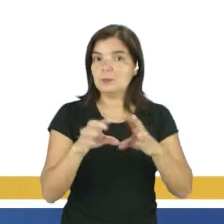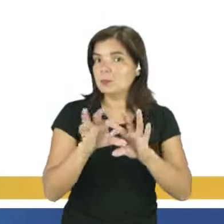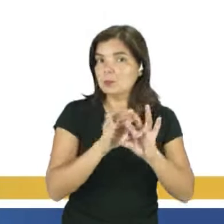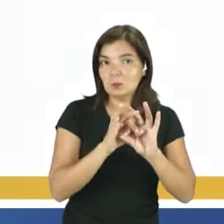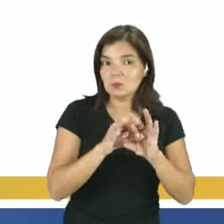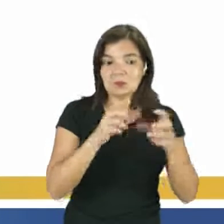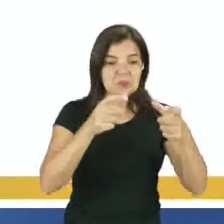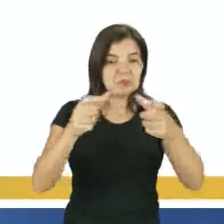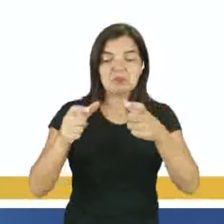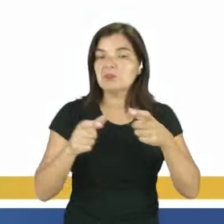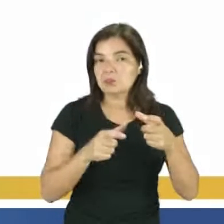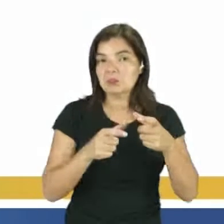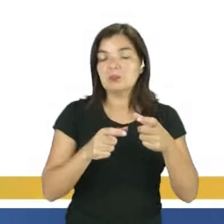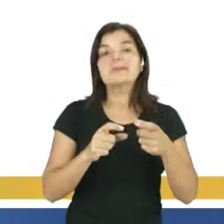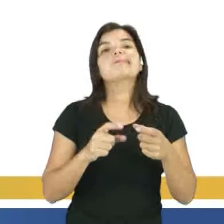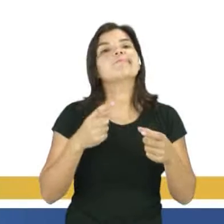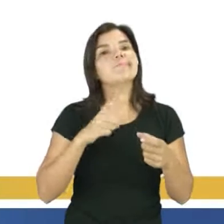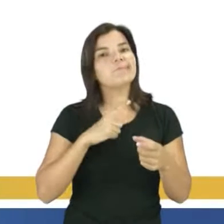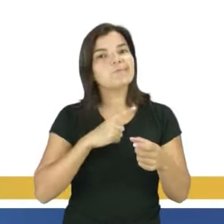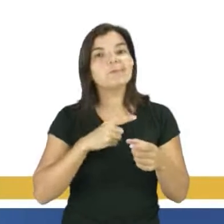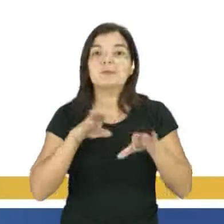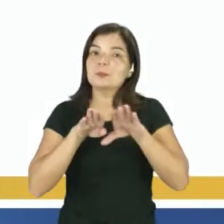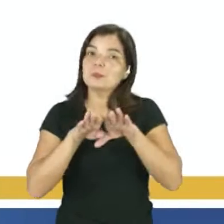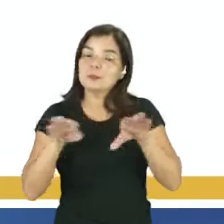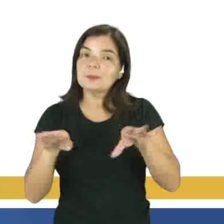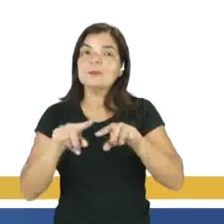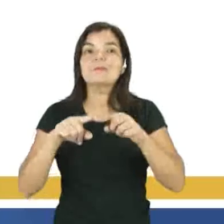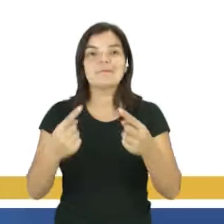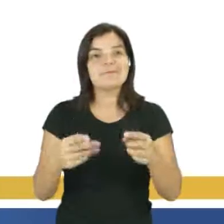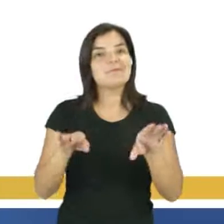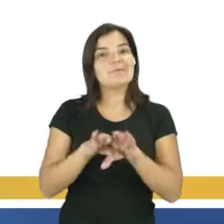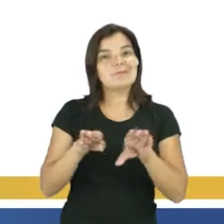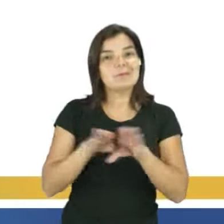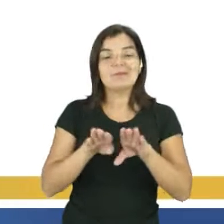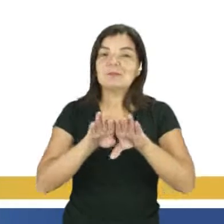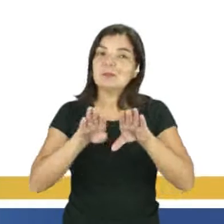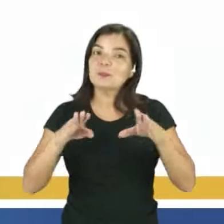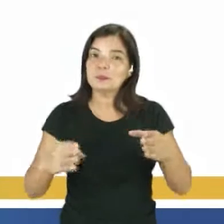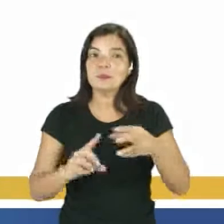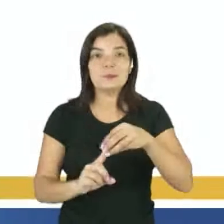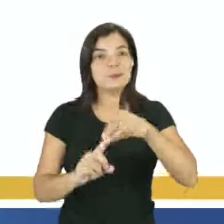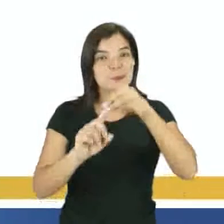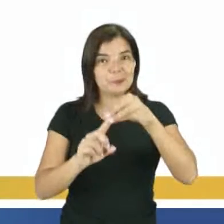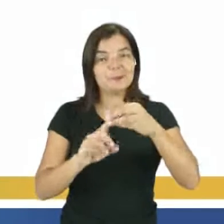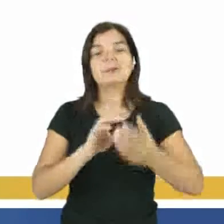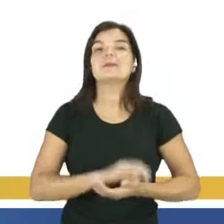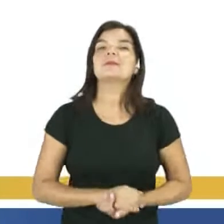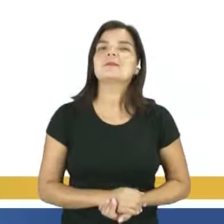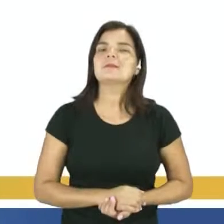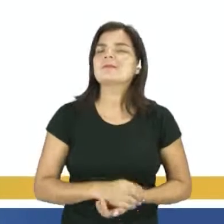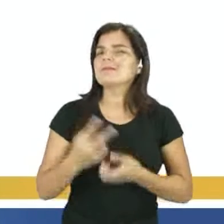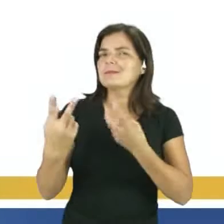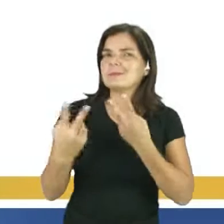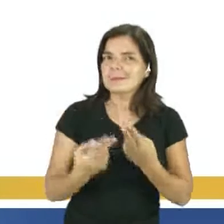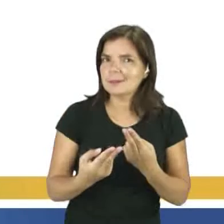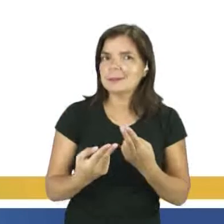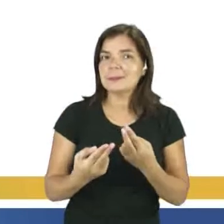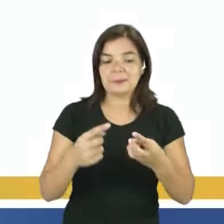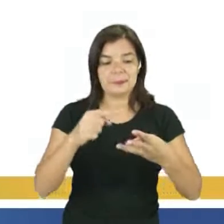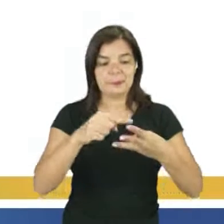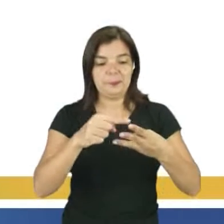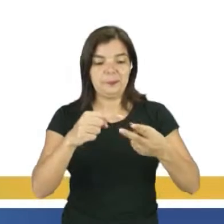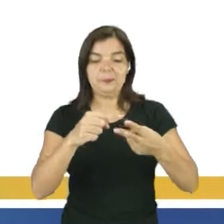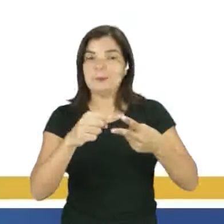no espaço determinam um plano e, mais ainda, determinam um único plano. Da mesma forma que